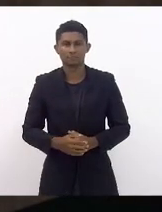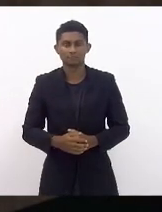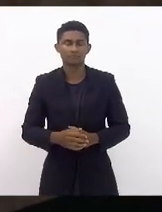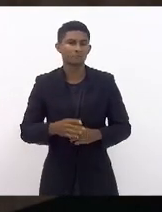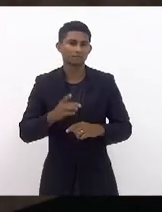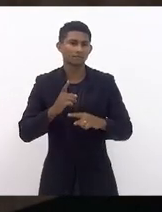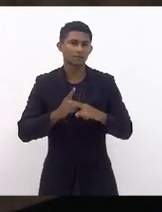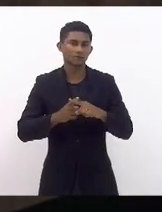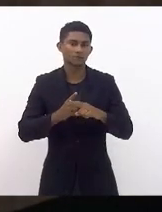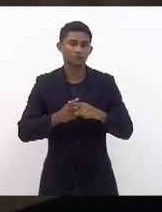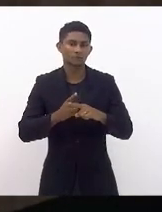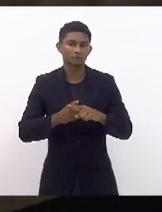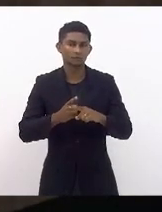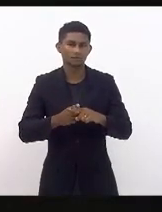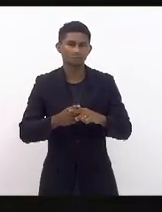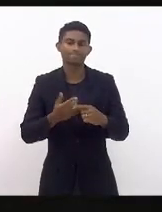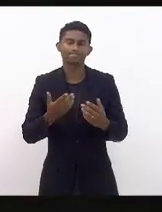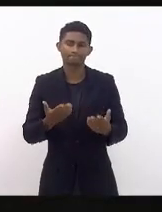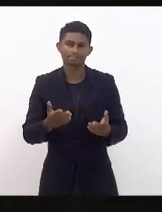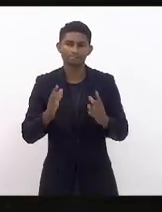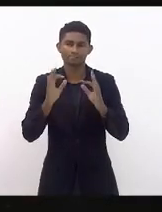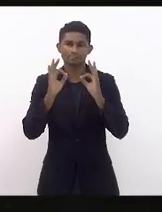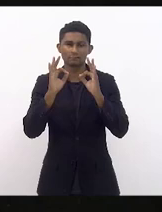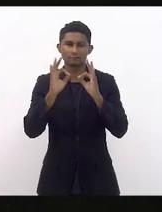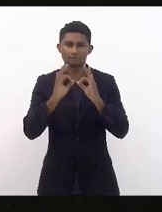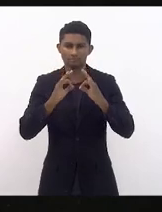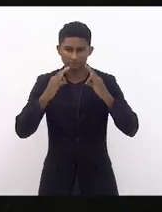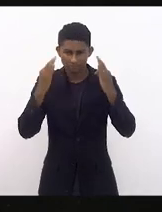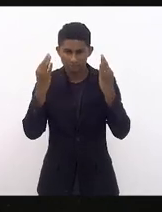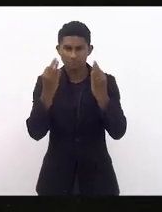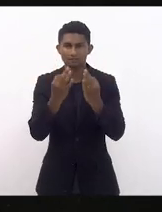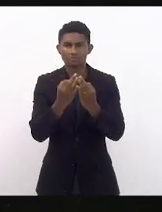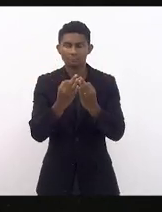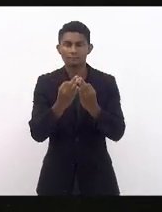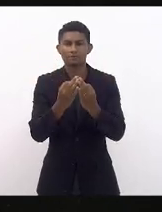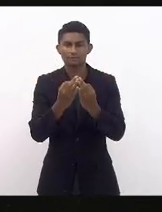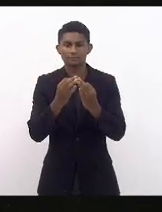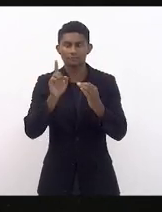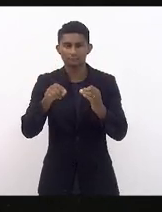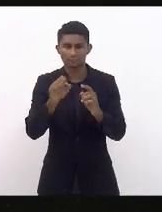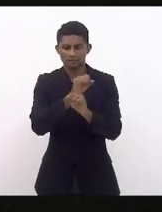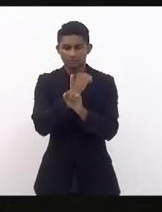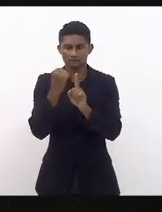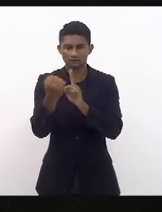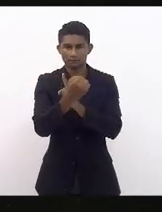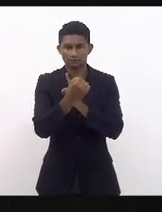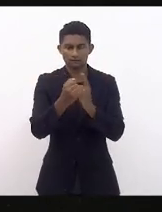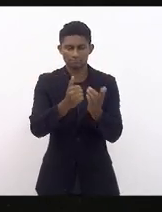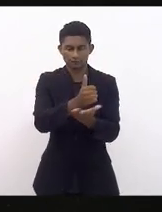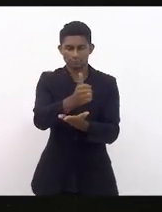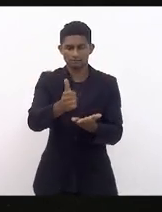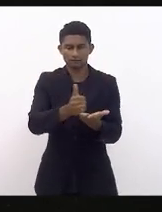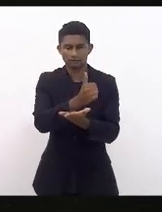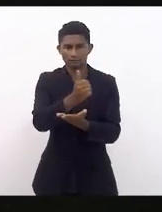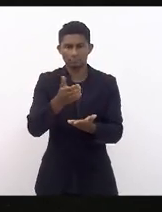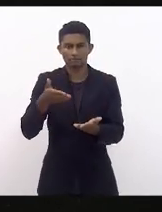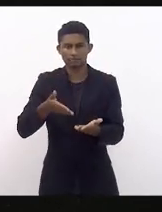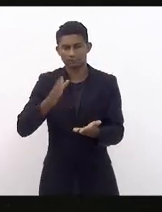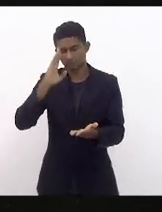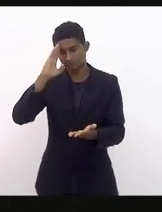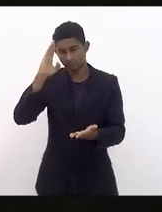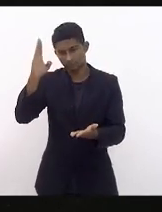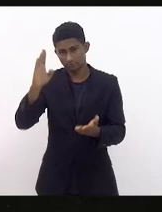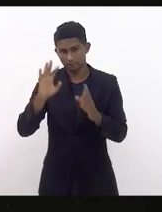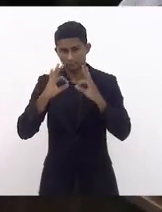porque a família é a célula mater da sociedade, é a célula principal